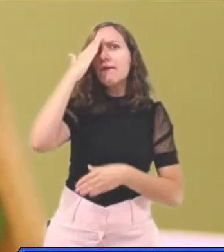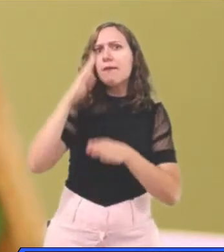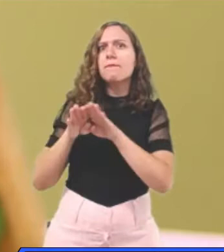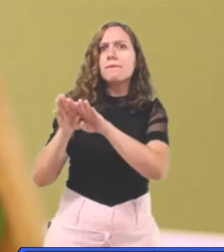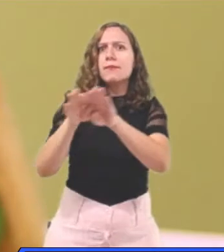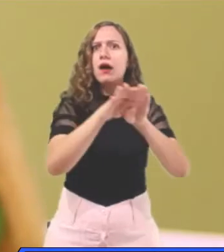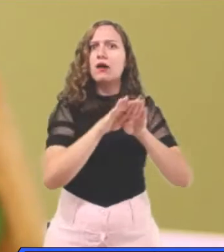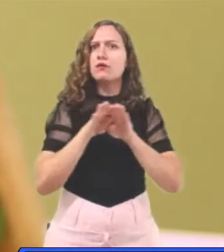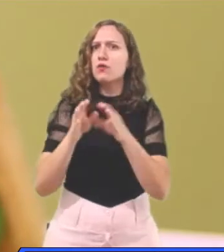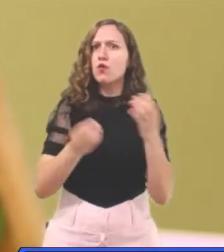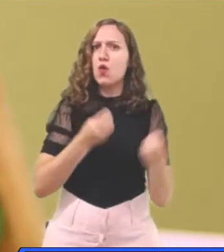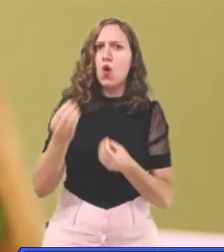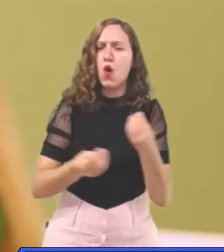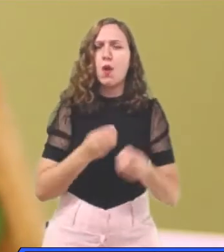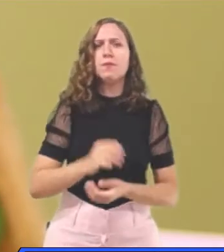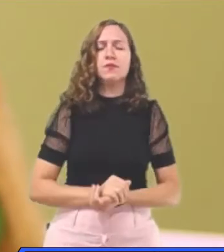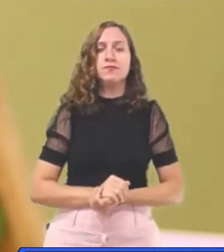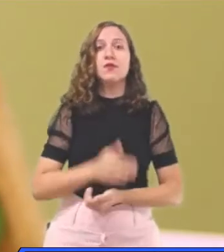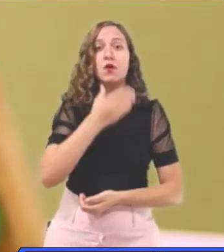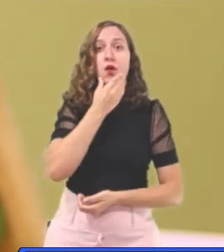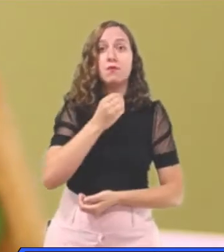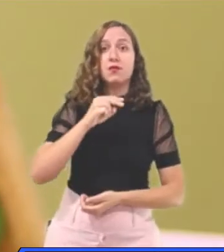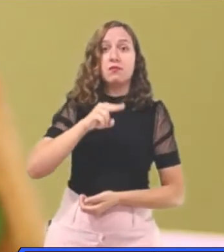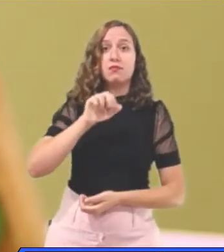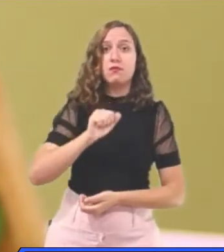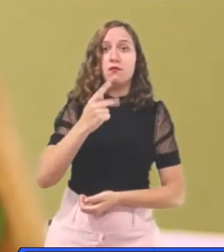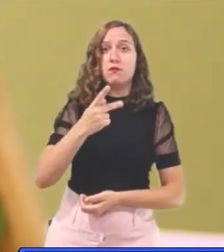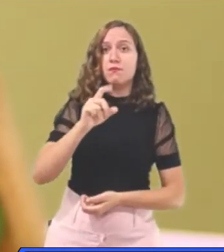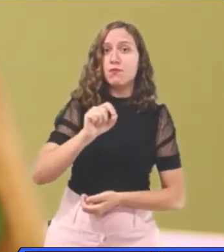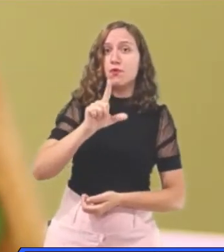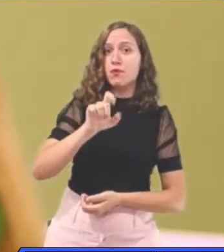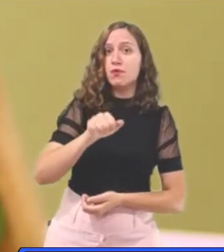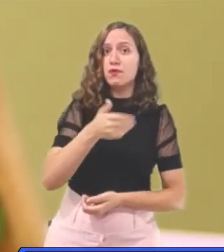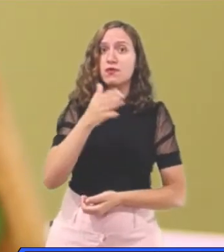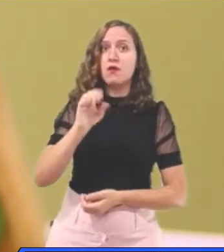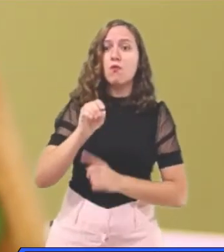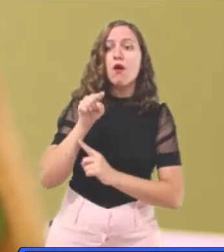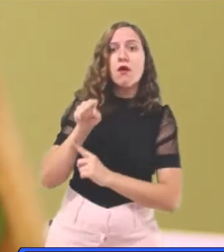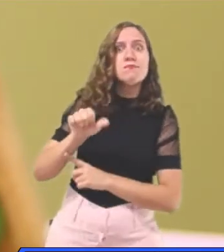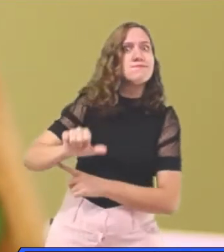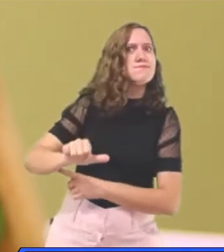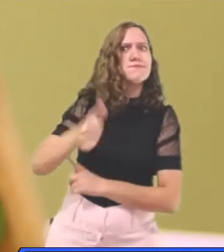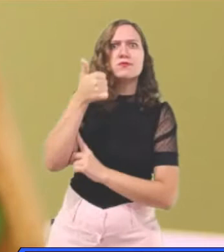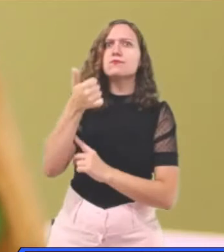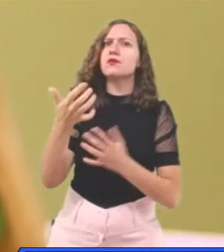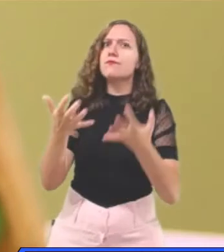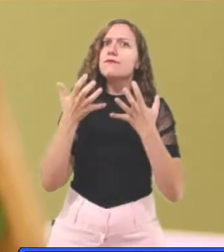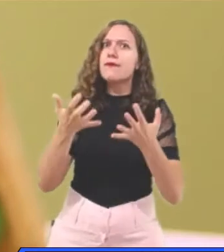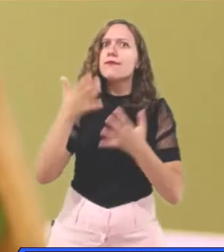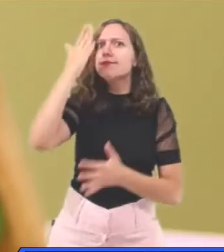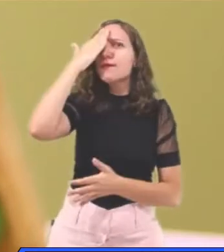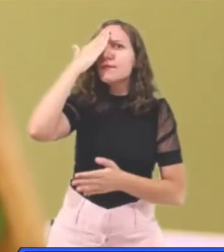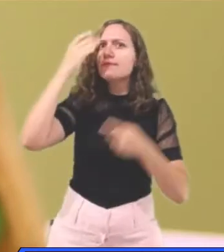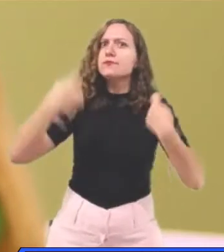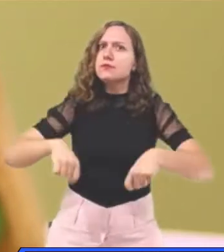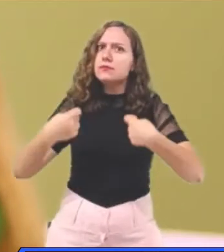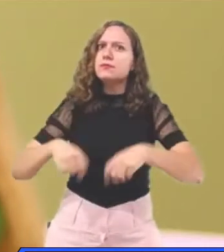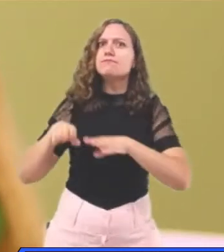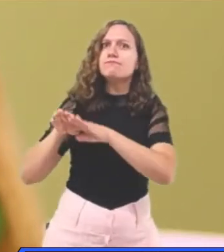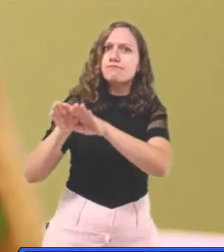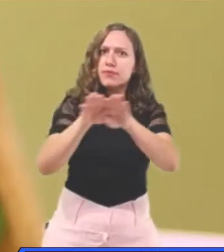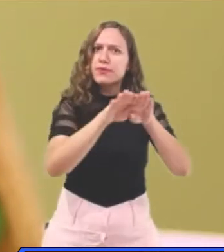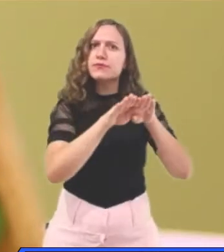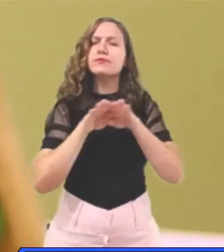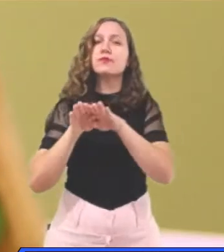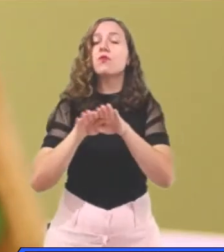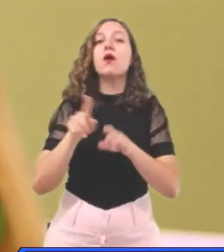padronizações. Napoleão Bonaparte foi o primeiro que quis unificar as medidas e ele unificou